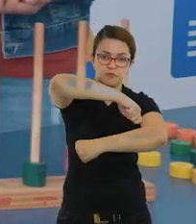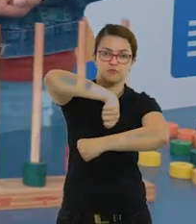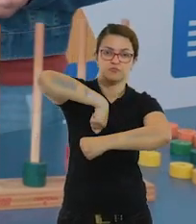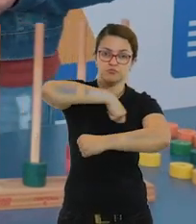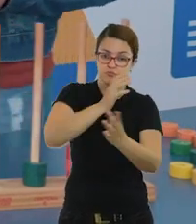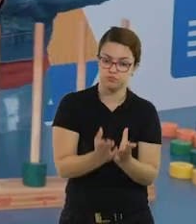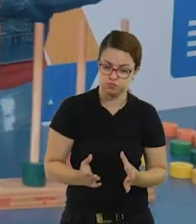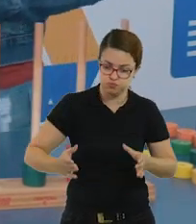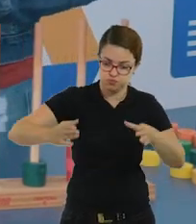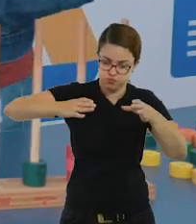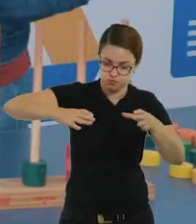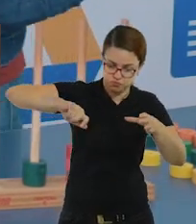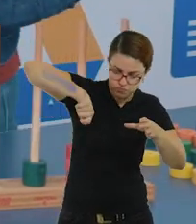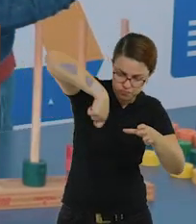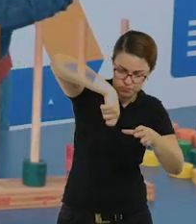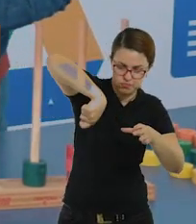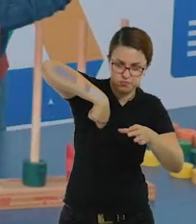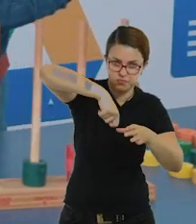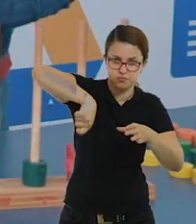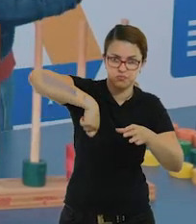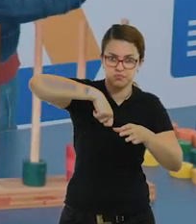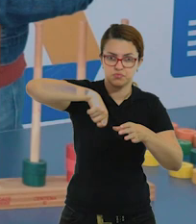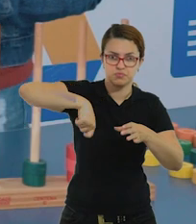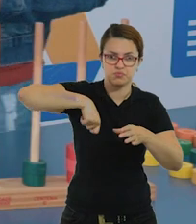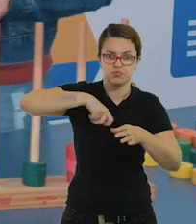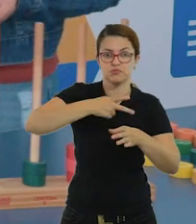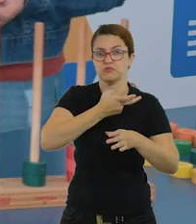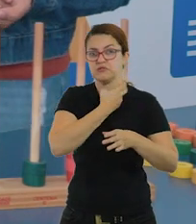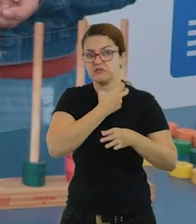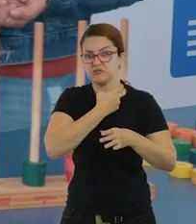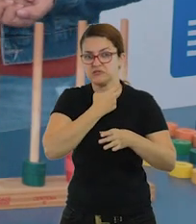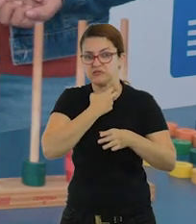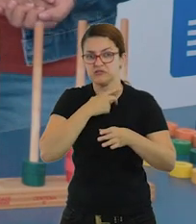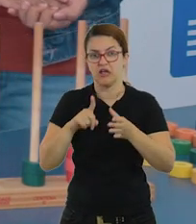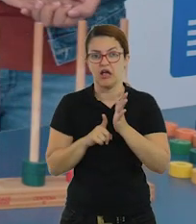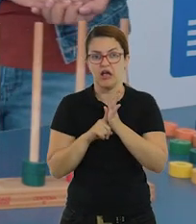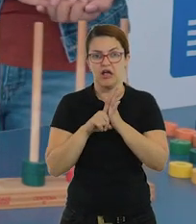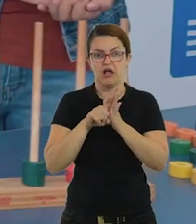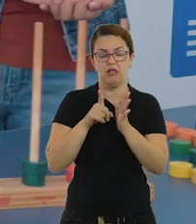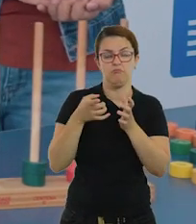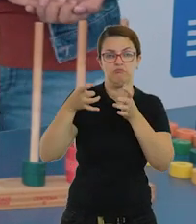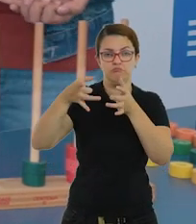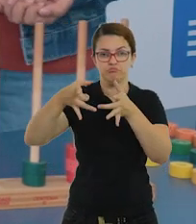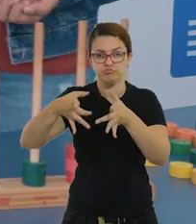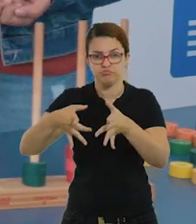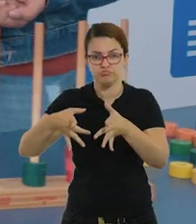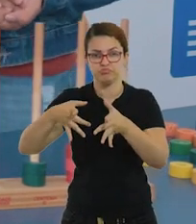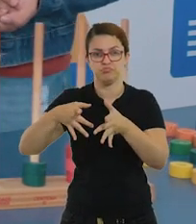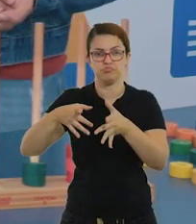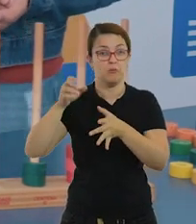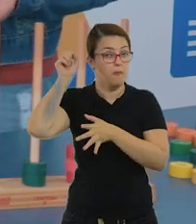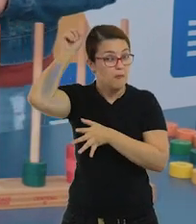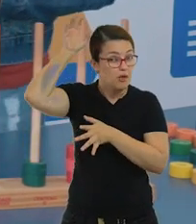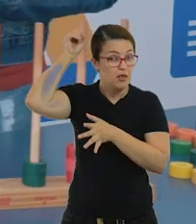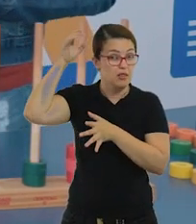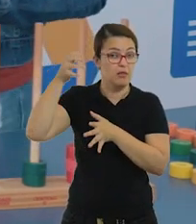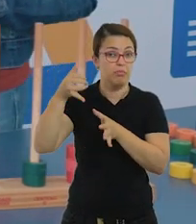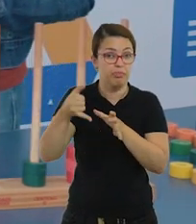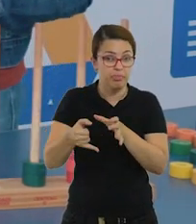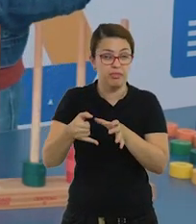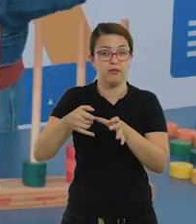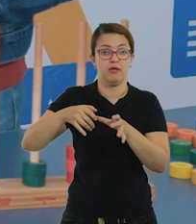seu imenso caldeirão. Asas de morcego, rabo de lagartixa, cocô de baleia, unha de sereia, a